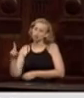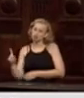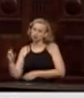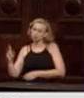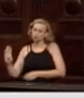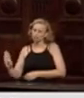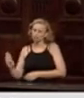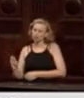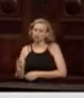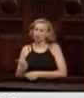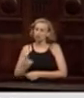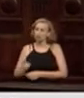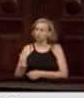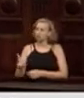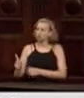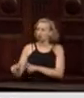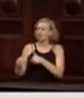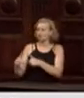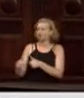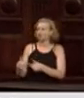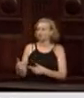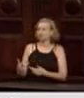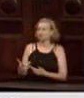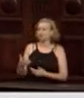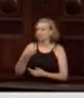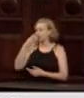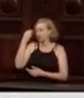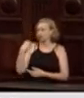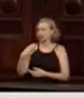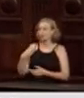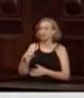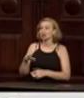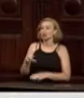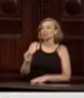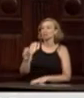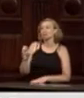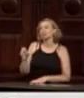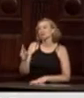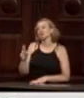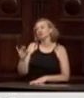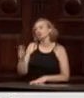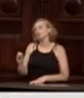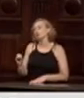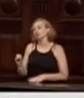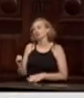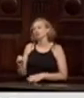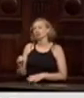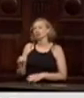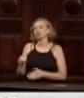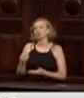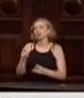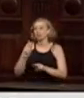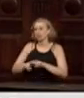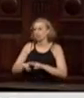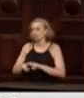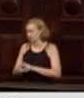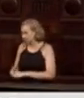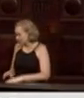não estivesse acontecendo nada. Sérgio Cabral está preso. Toda a cúpula do PMDB no Estado está sendo